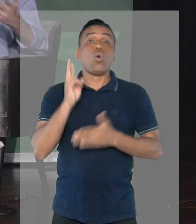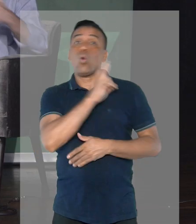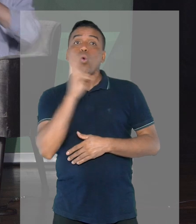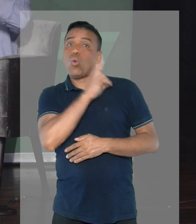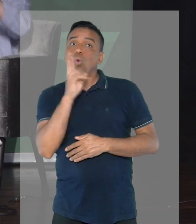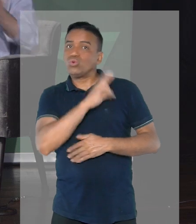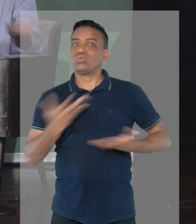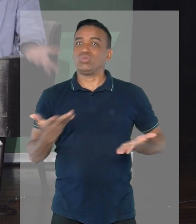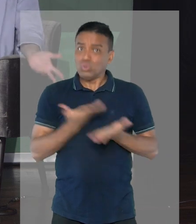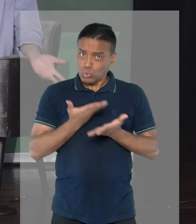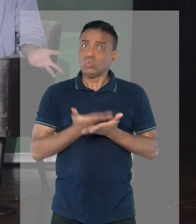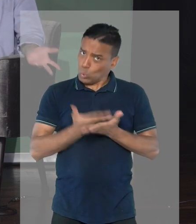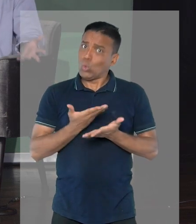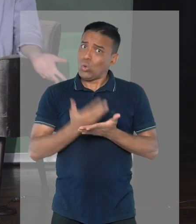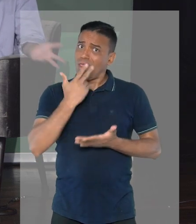Então,